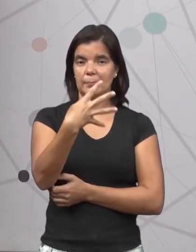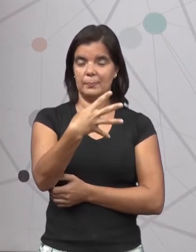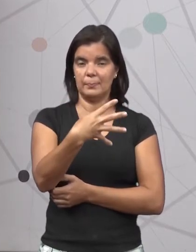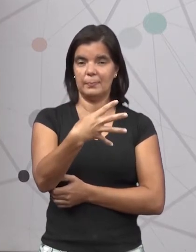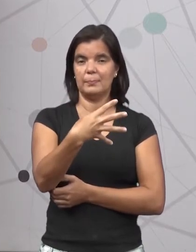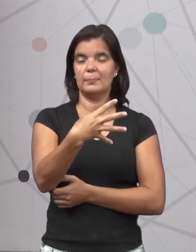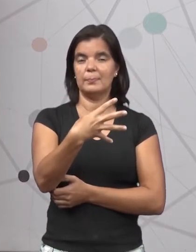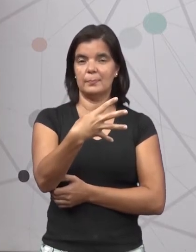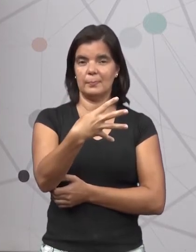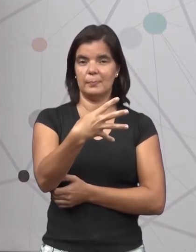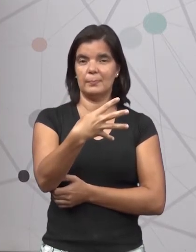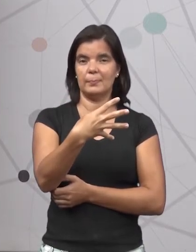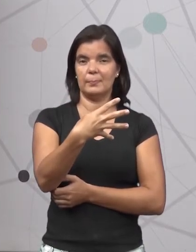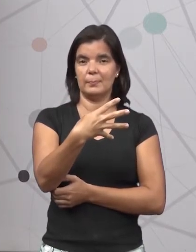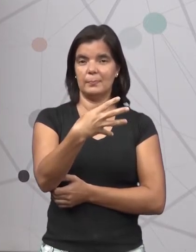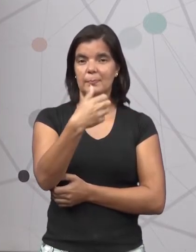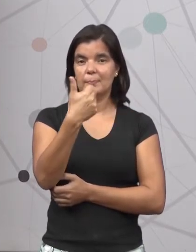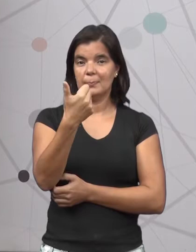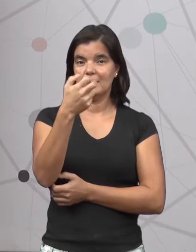14,